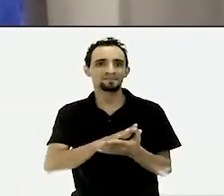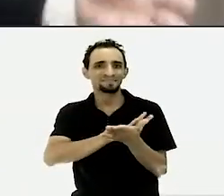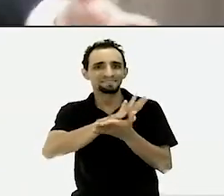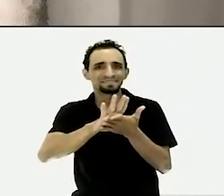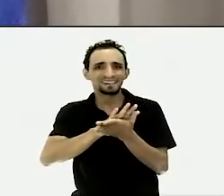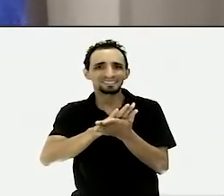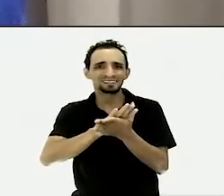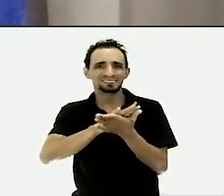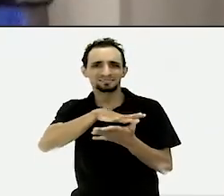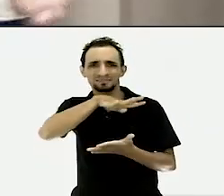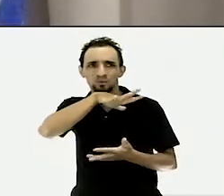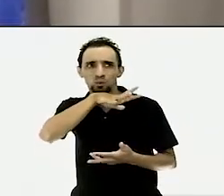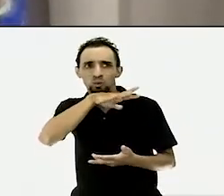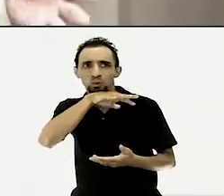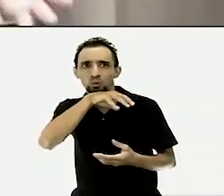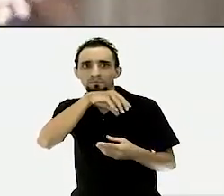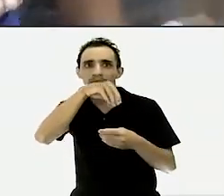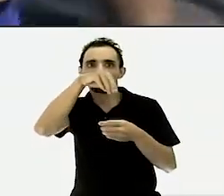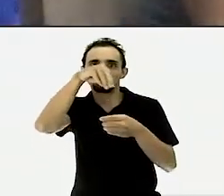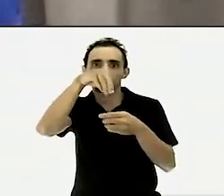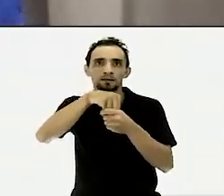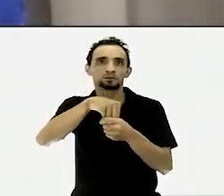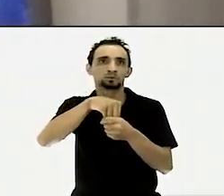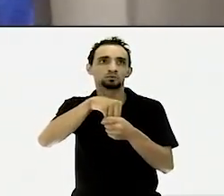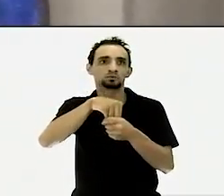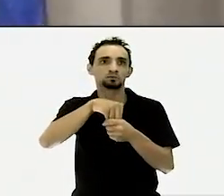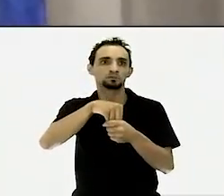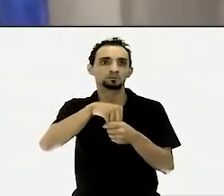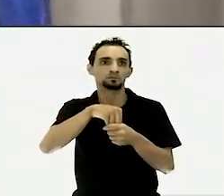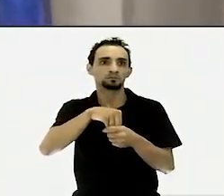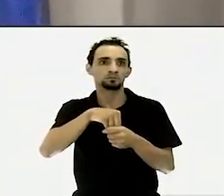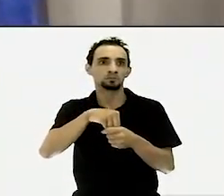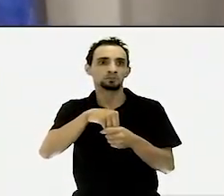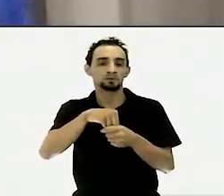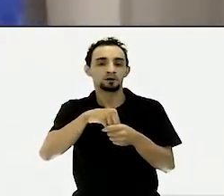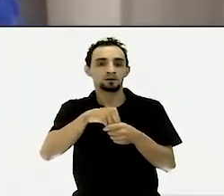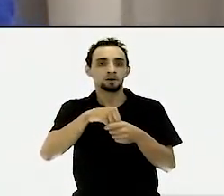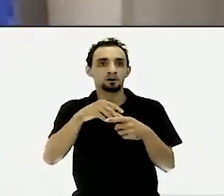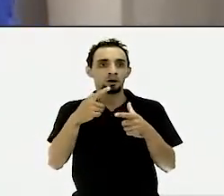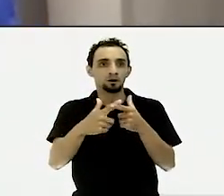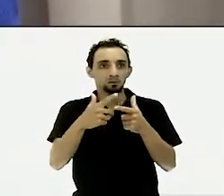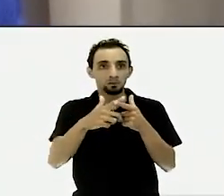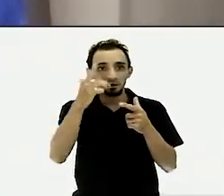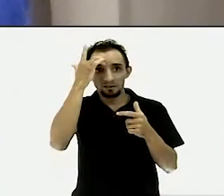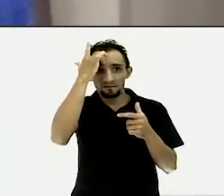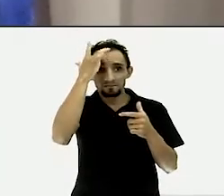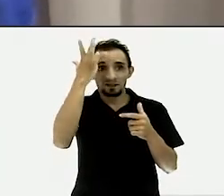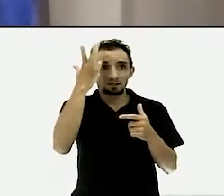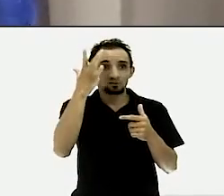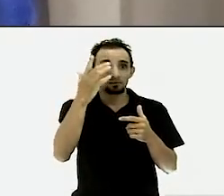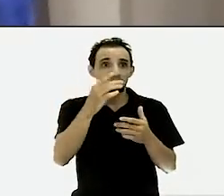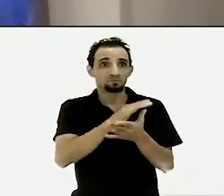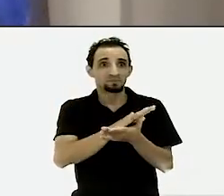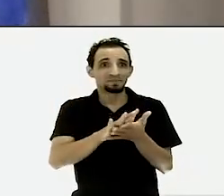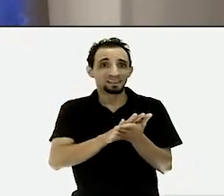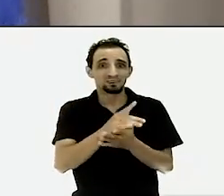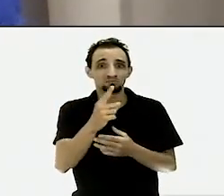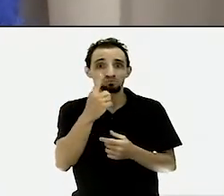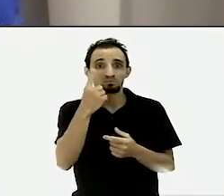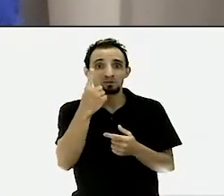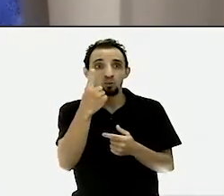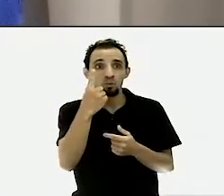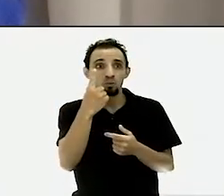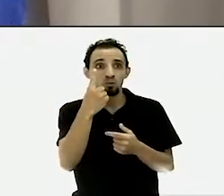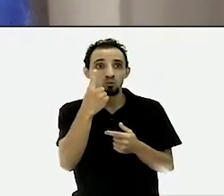Agudos, que nem aqui vota, nem aqui participa. É mais fácil jogar 5 de fora do que um menino. Tem um menino